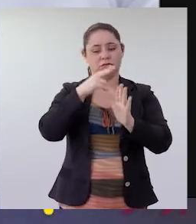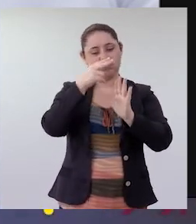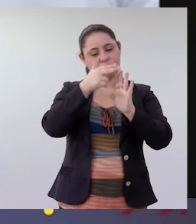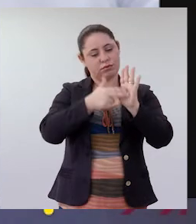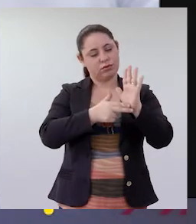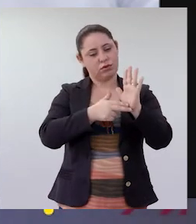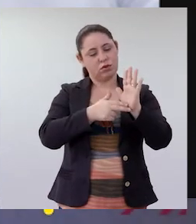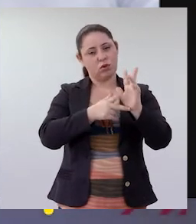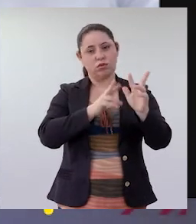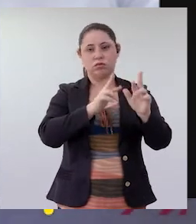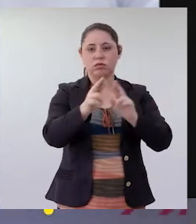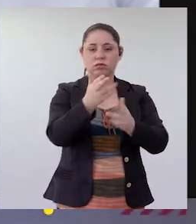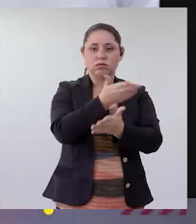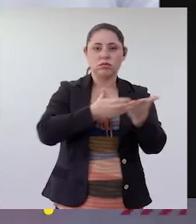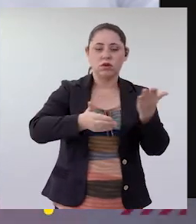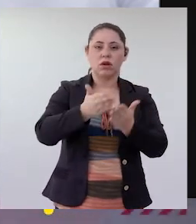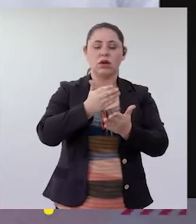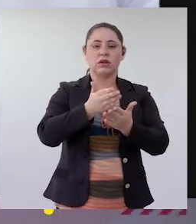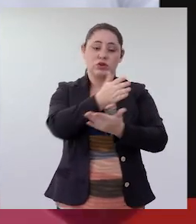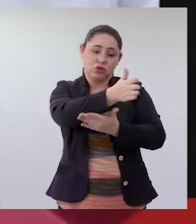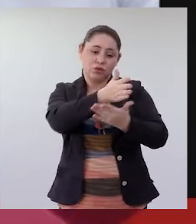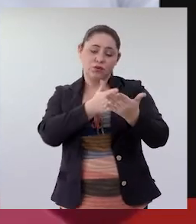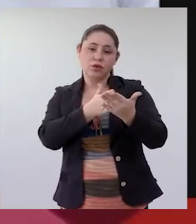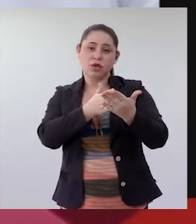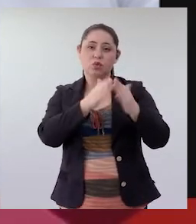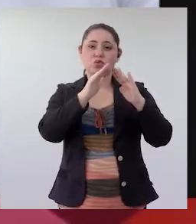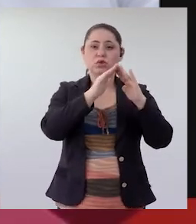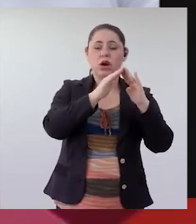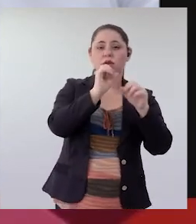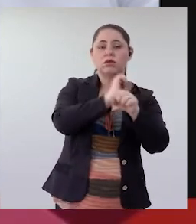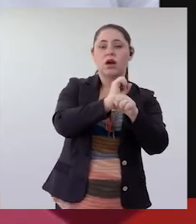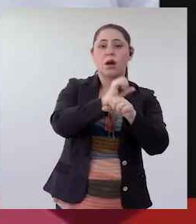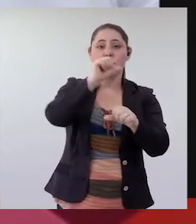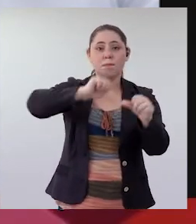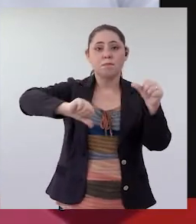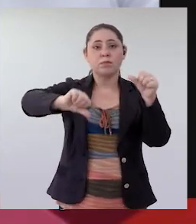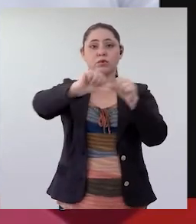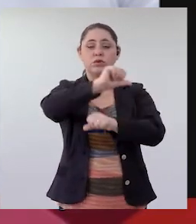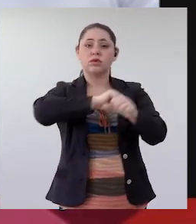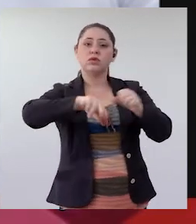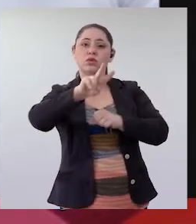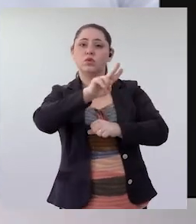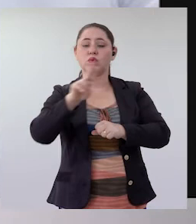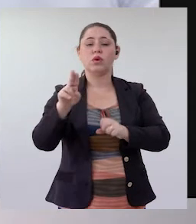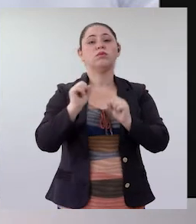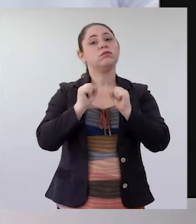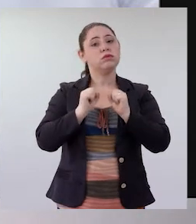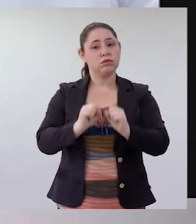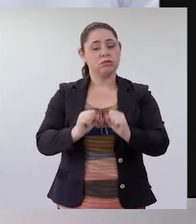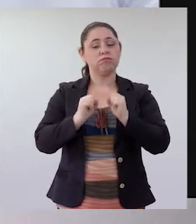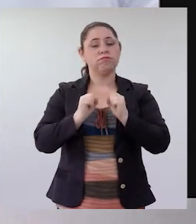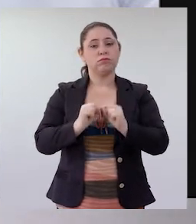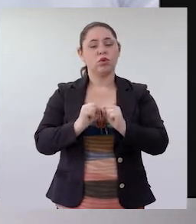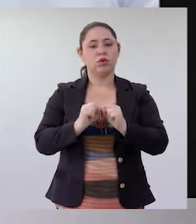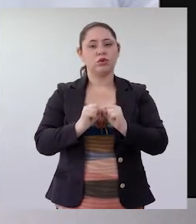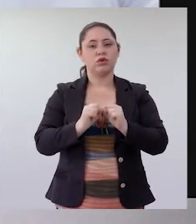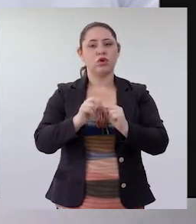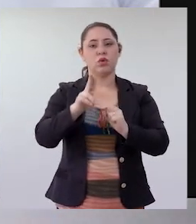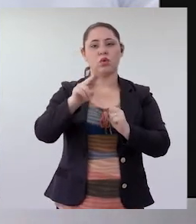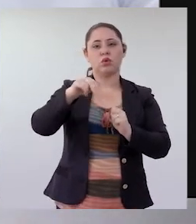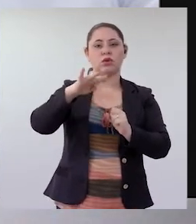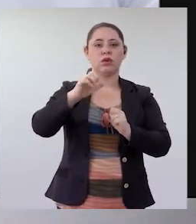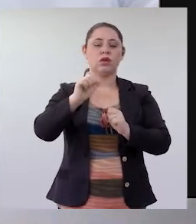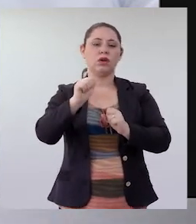deste relacionamento, como o regime de bens, a alteração do nome, até mesmo o próprio nome, né, mesmo na